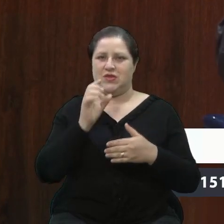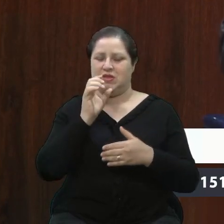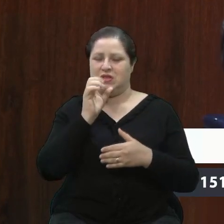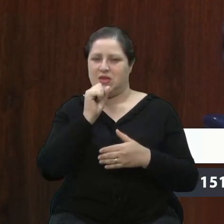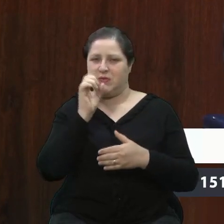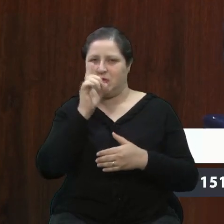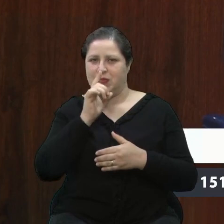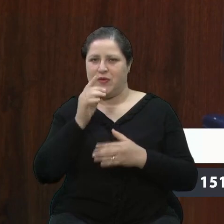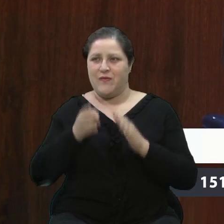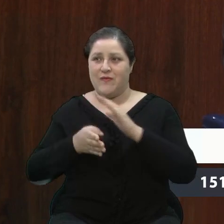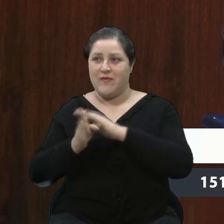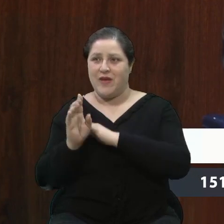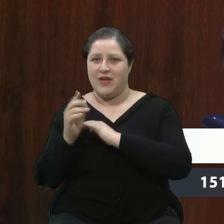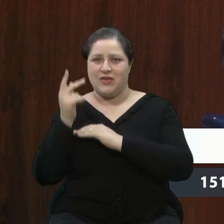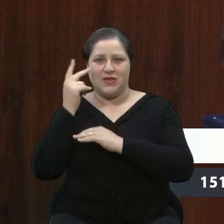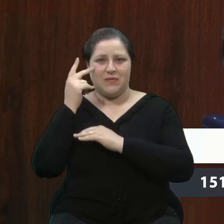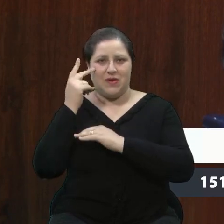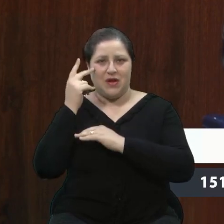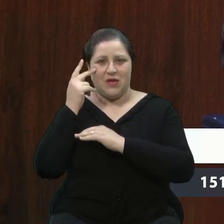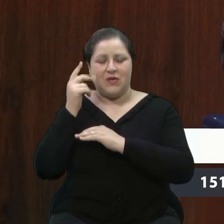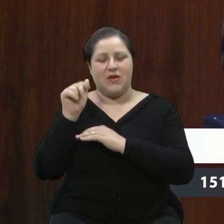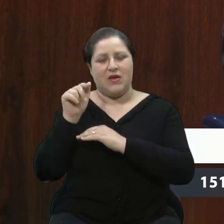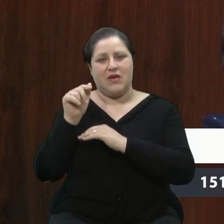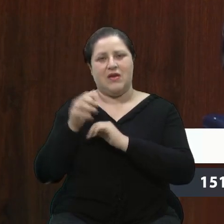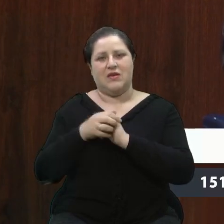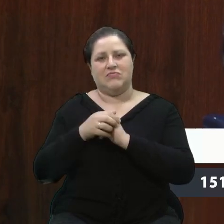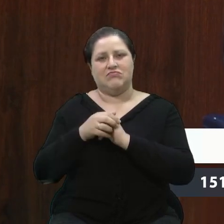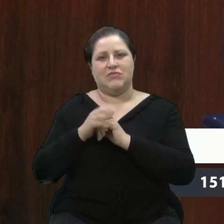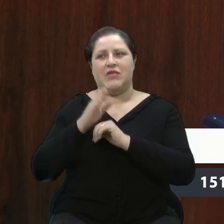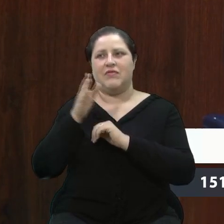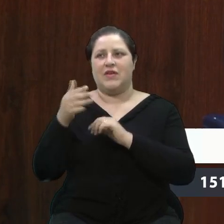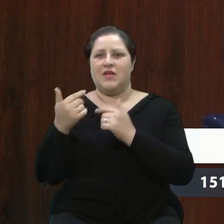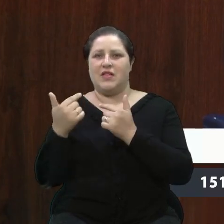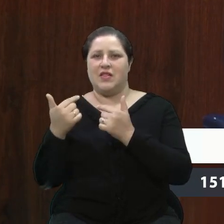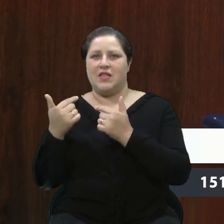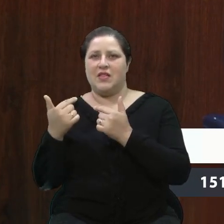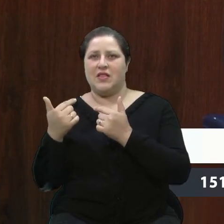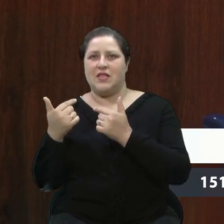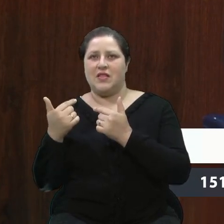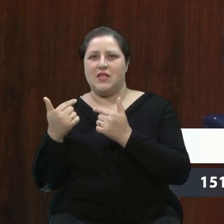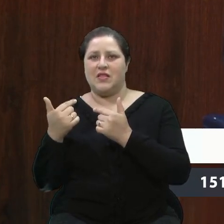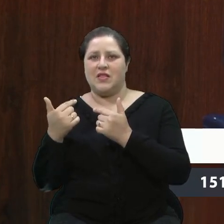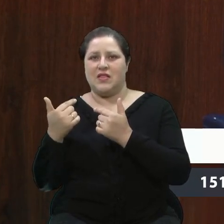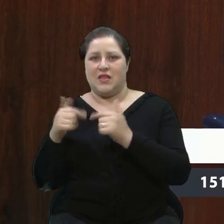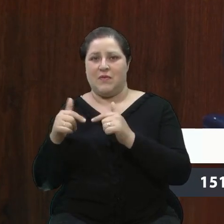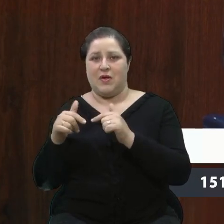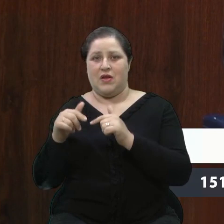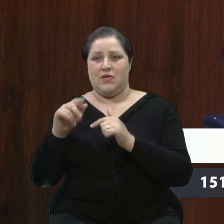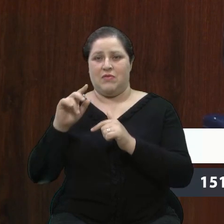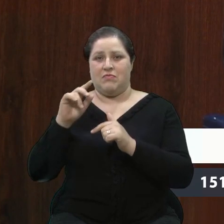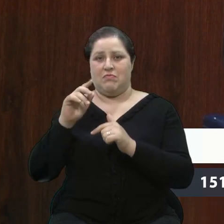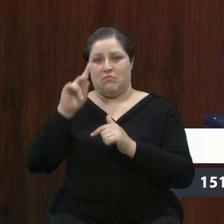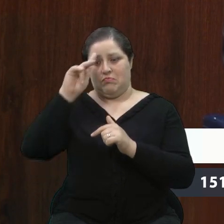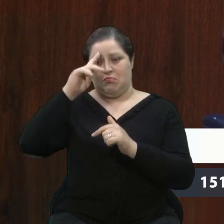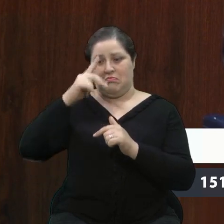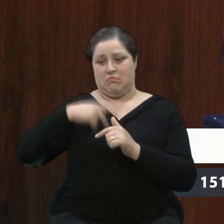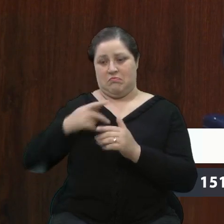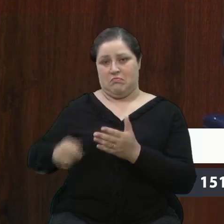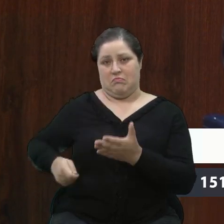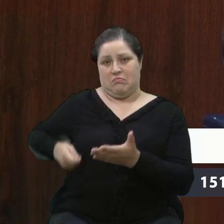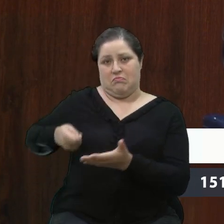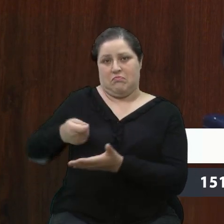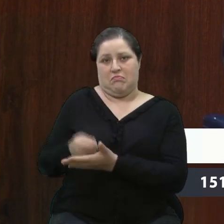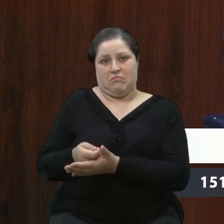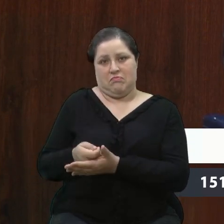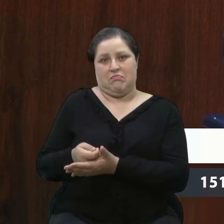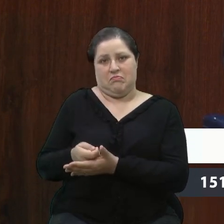a São Paulo, como se diz assim, a trabalho com o seu bolso, né? O seu custo. E assim,